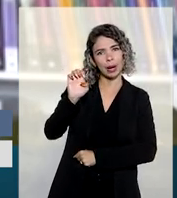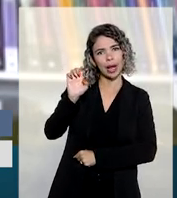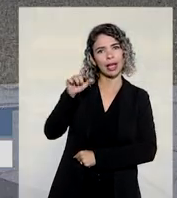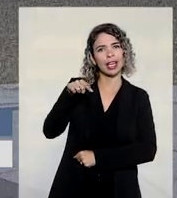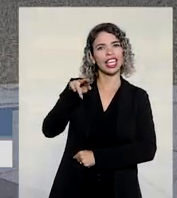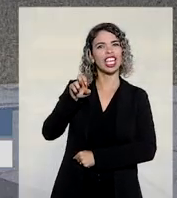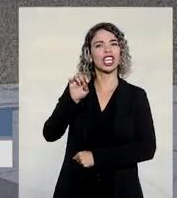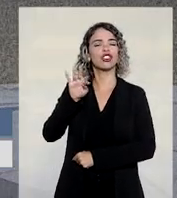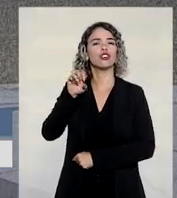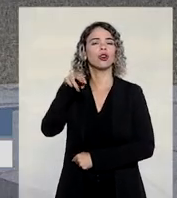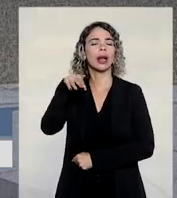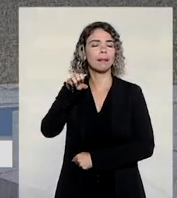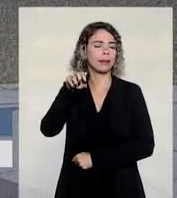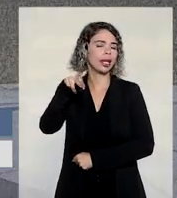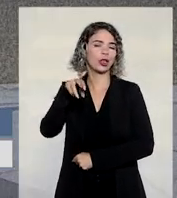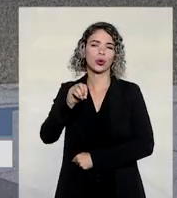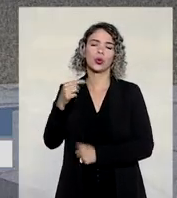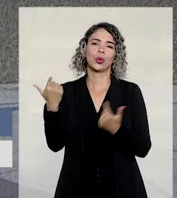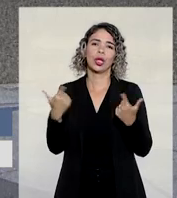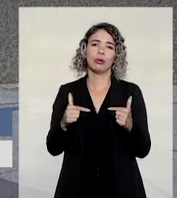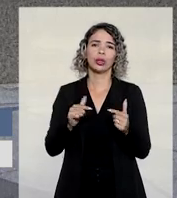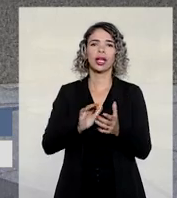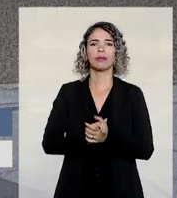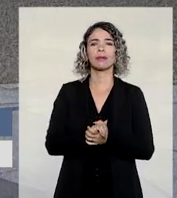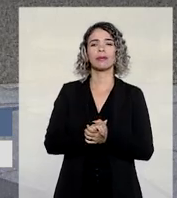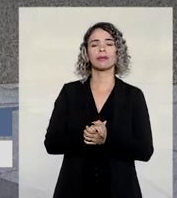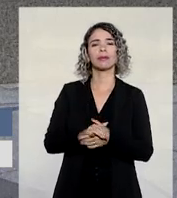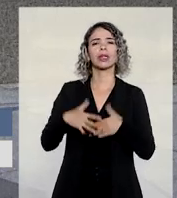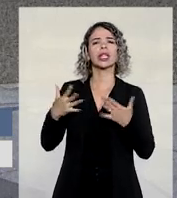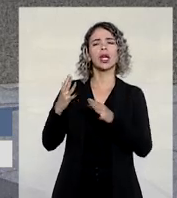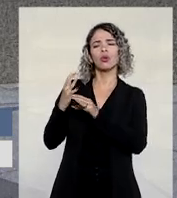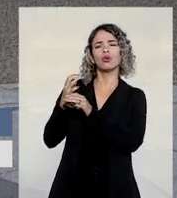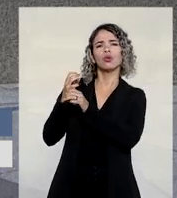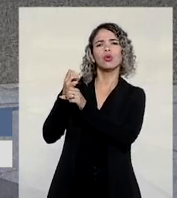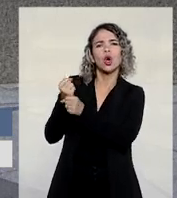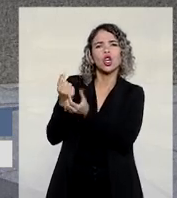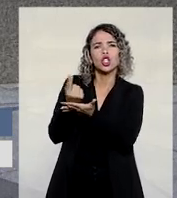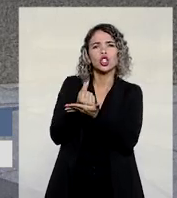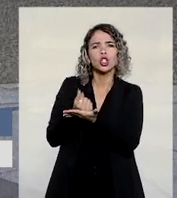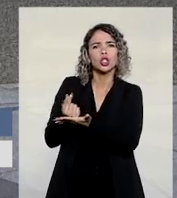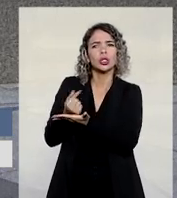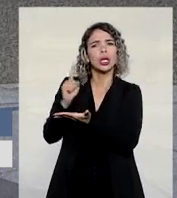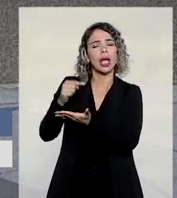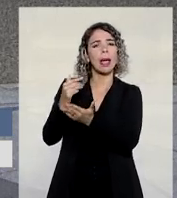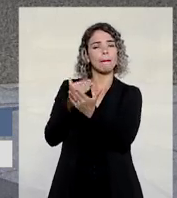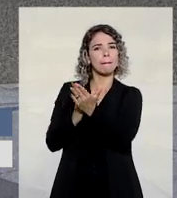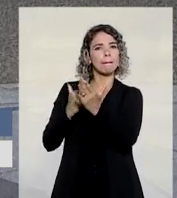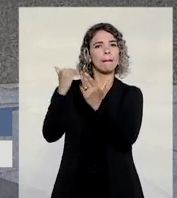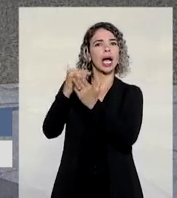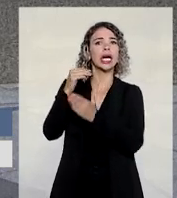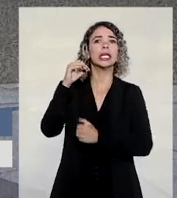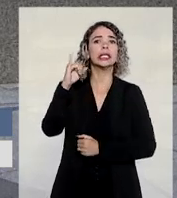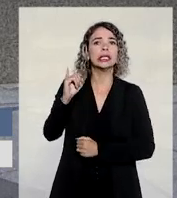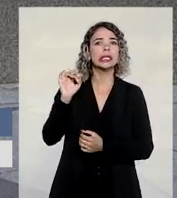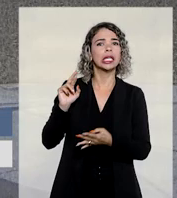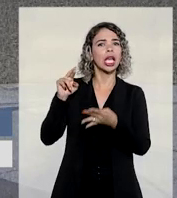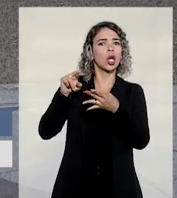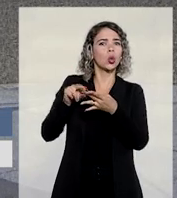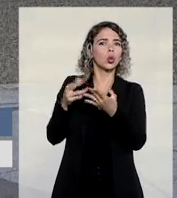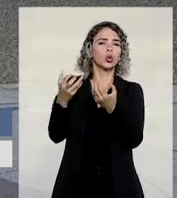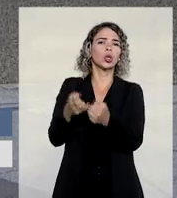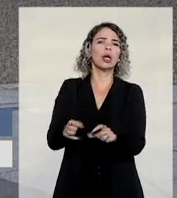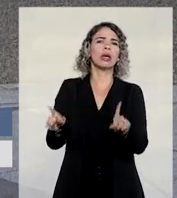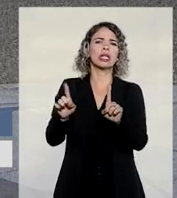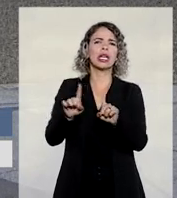apontar. Professor Renê, os honorários sucumbenciais, eles são majorados no caso de não provimento do recurso, como a gente já sabe,